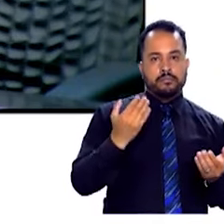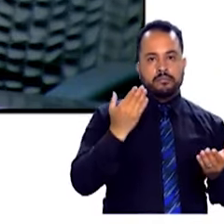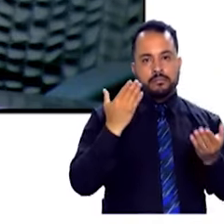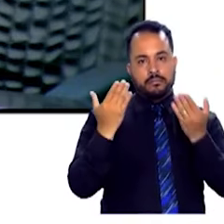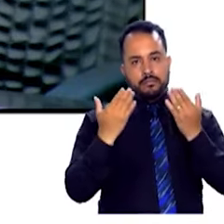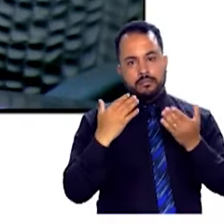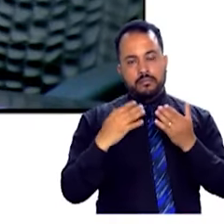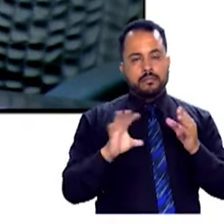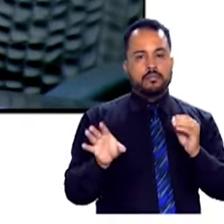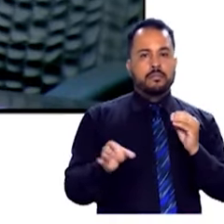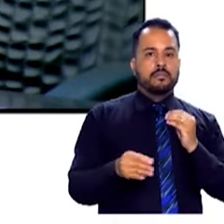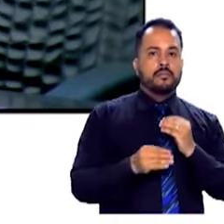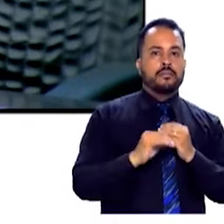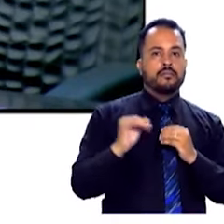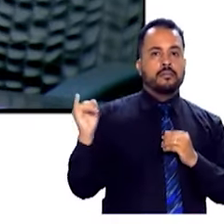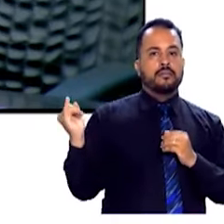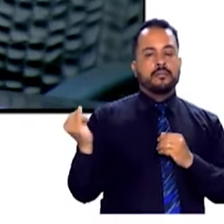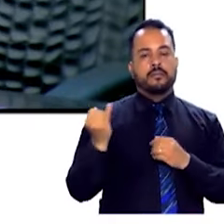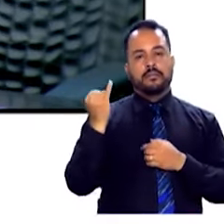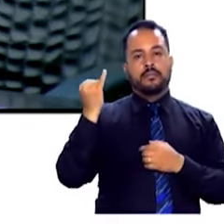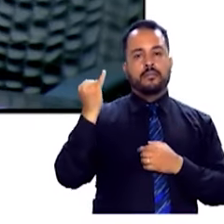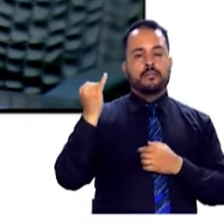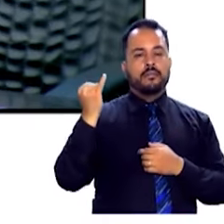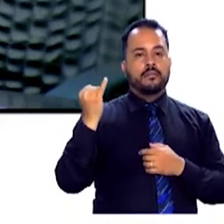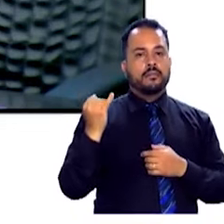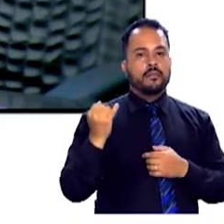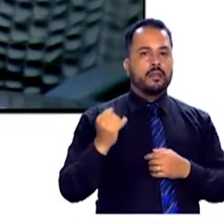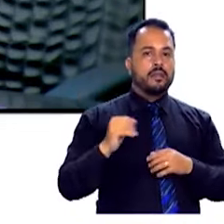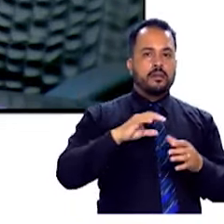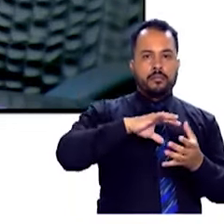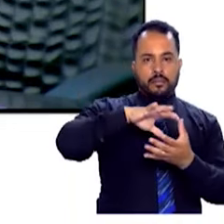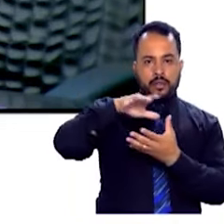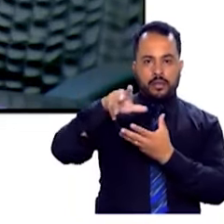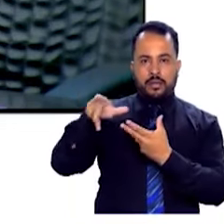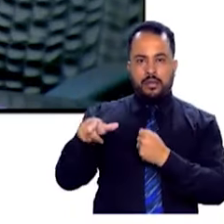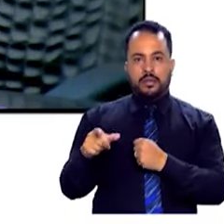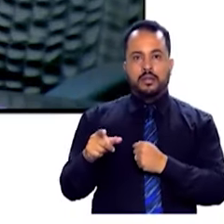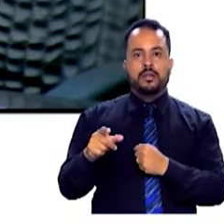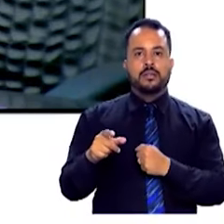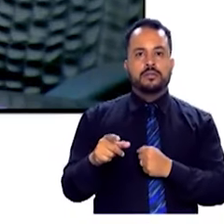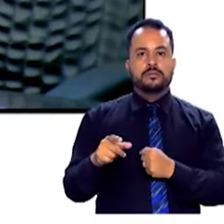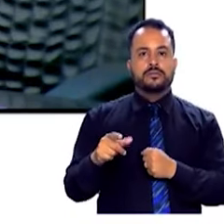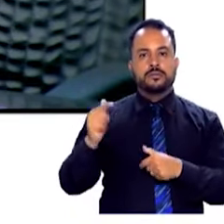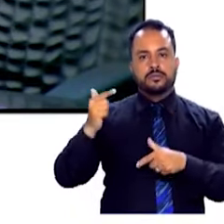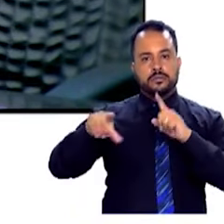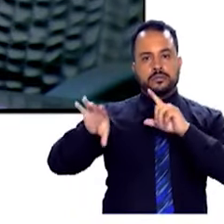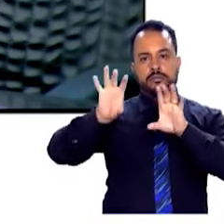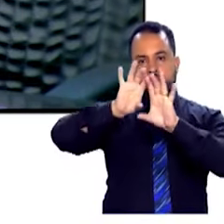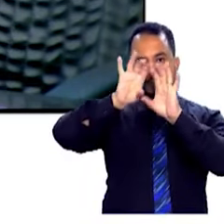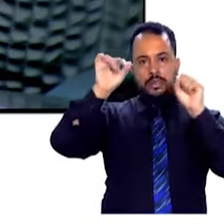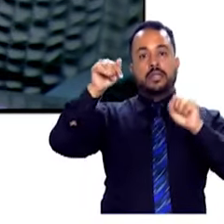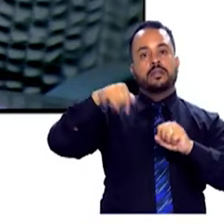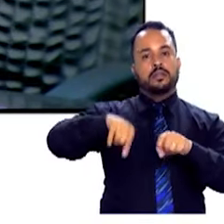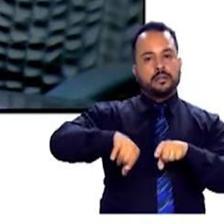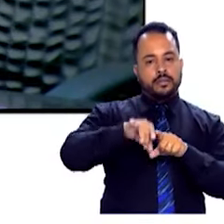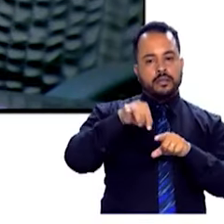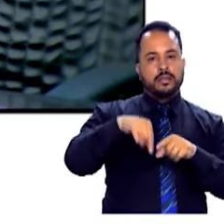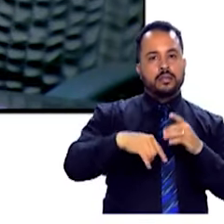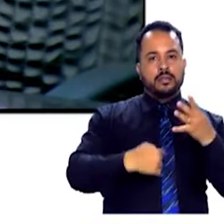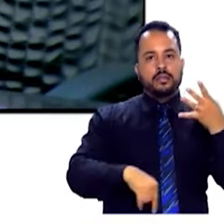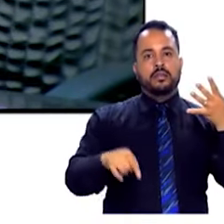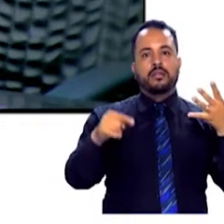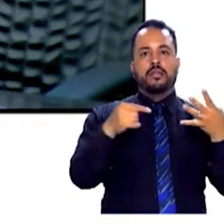filtro de relevância tanto em outros países quanto eh em outros tribunais no Brasil e aqui Acho interessante